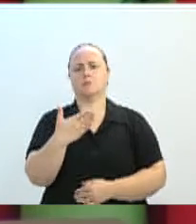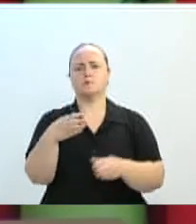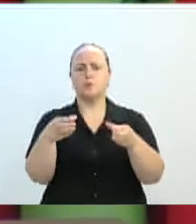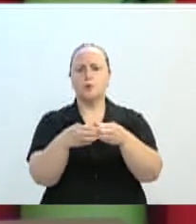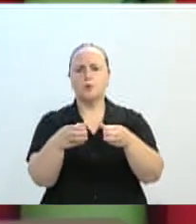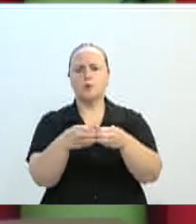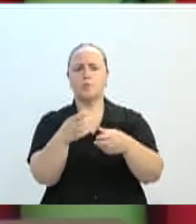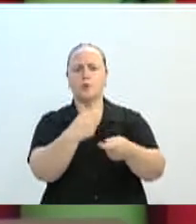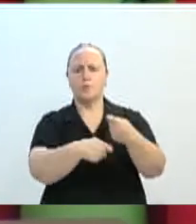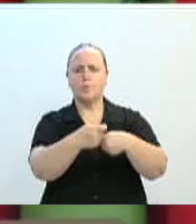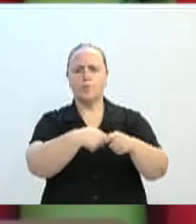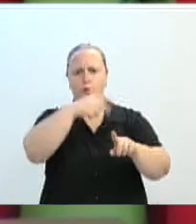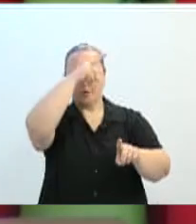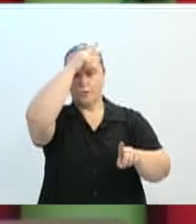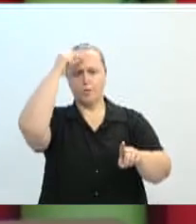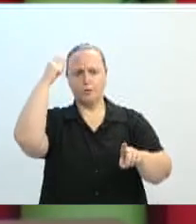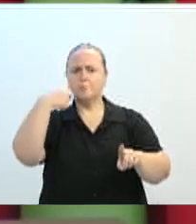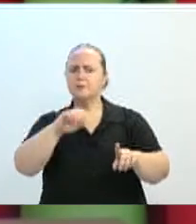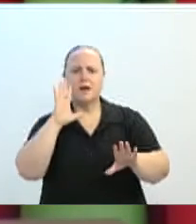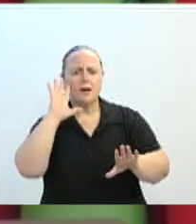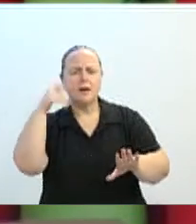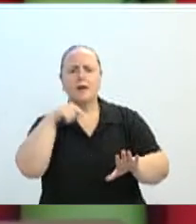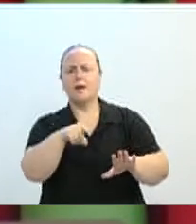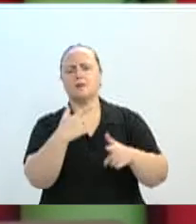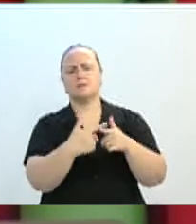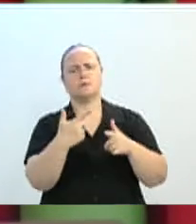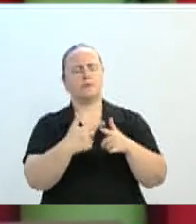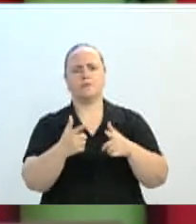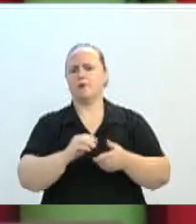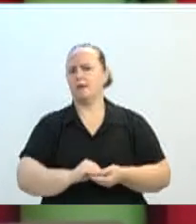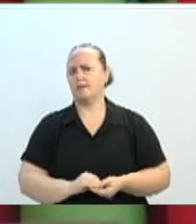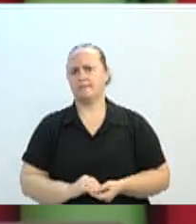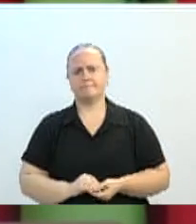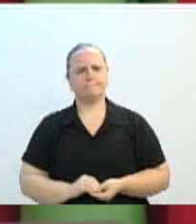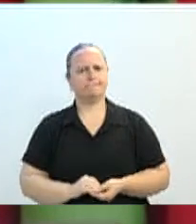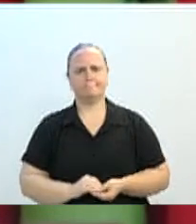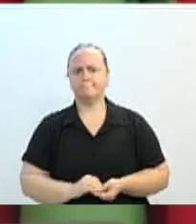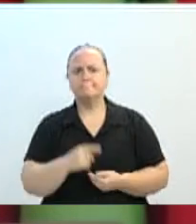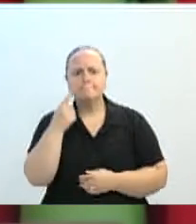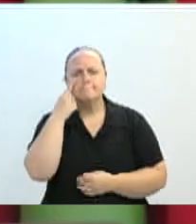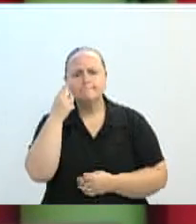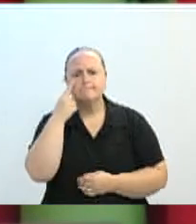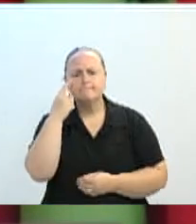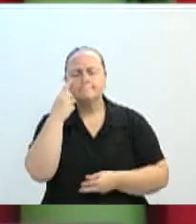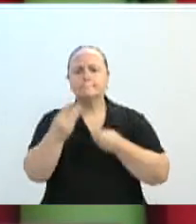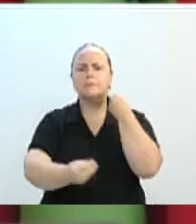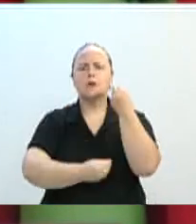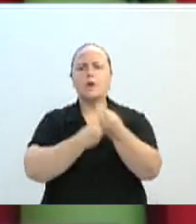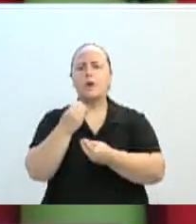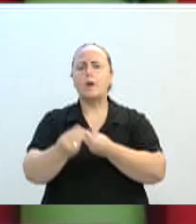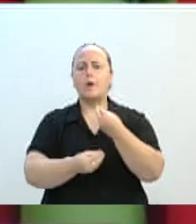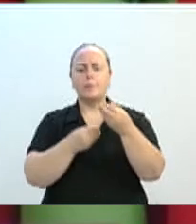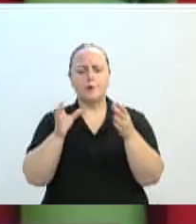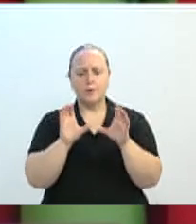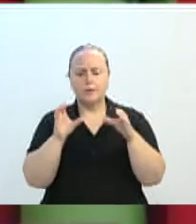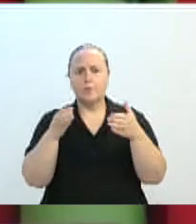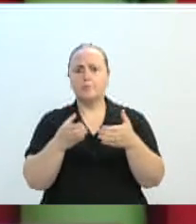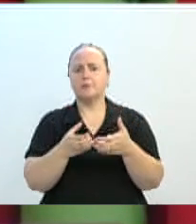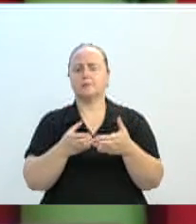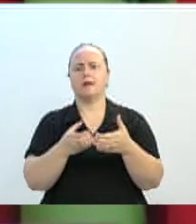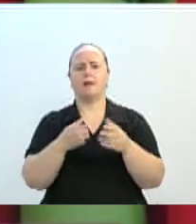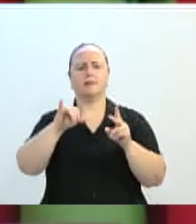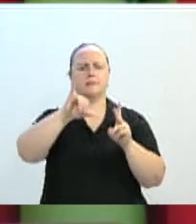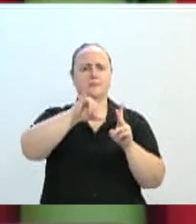para que conserte O problema é que tá acontecendo reveja né e procurar fazer essa conexão para que a comunidade possa